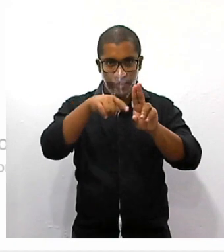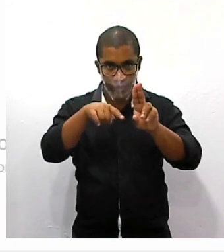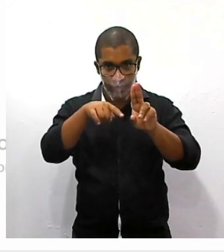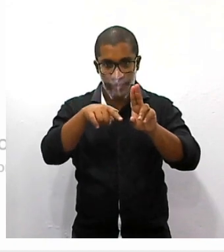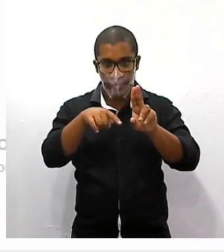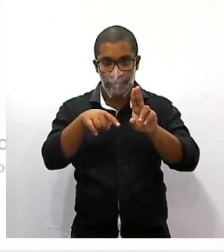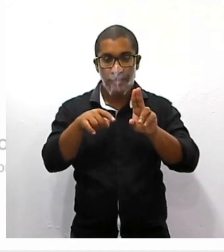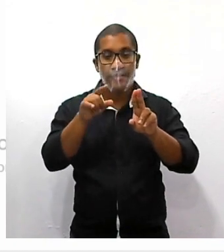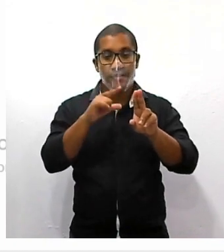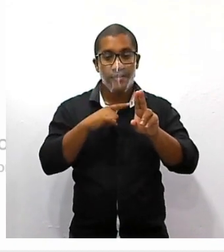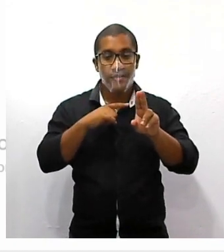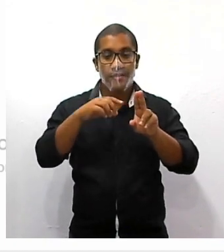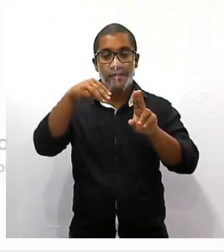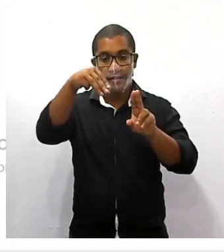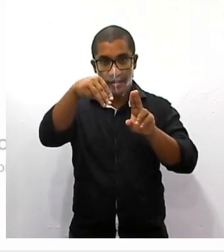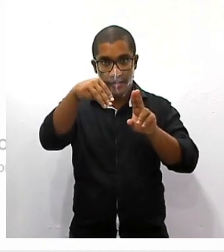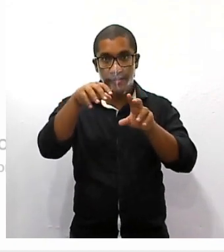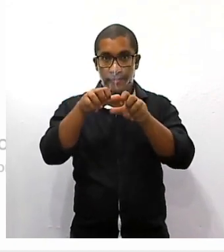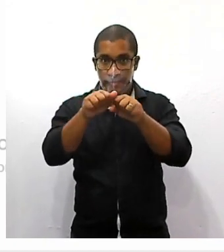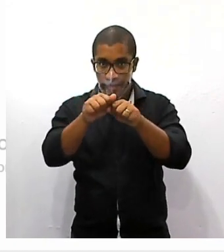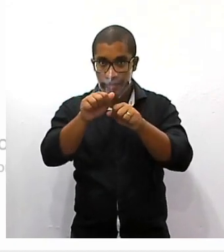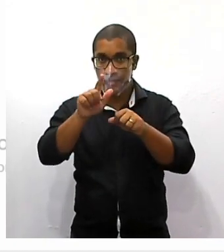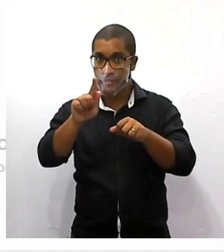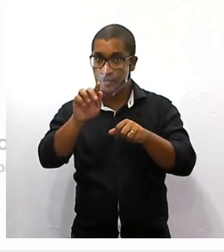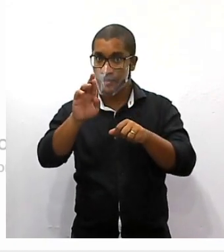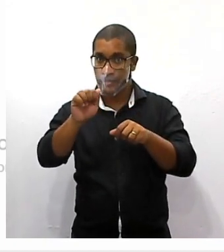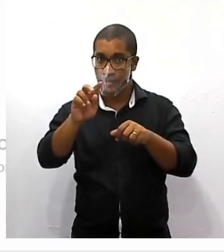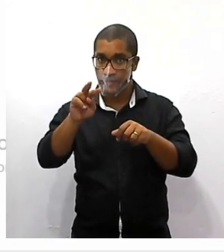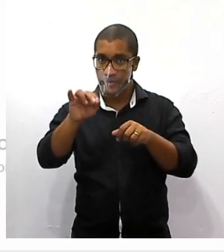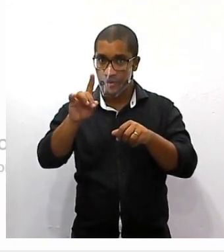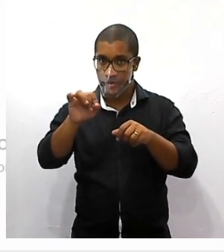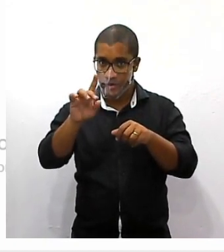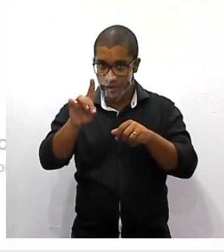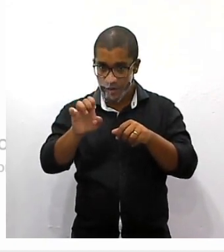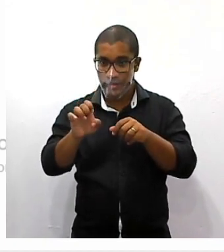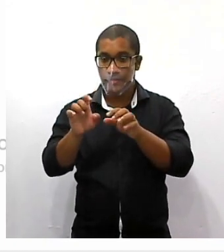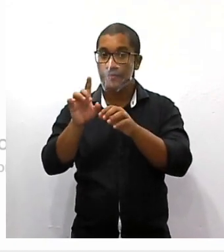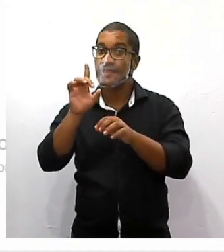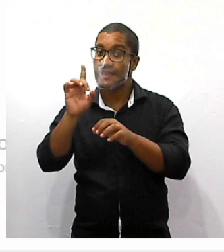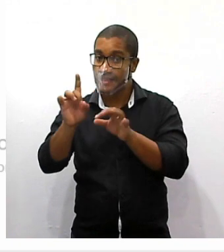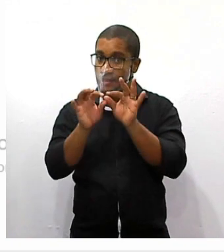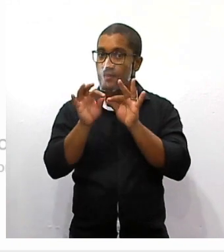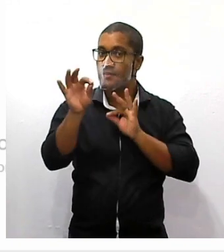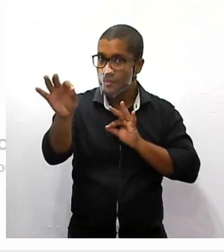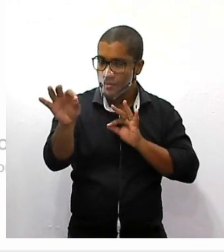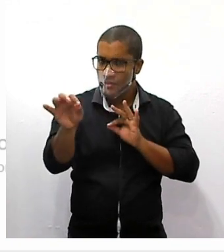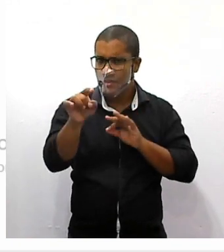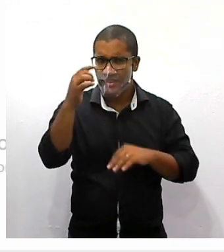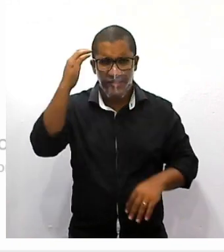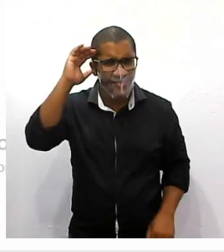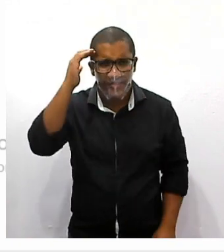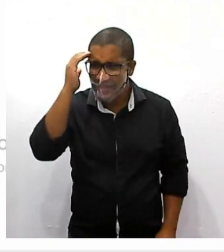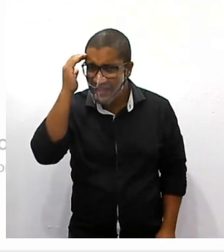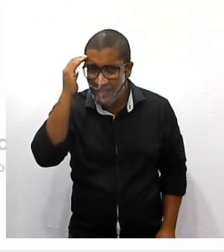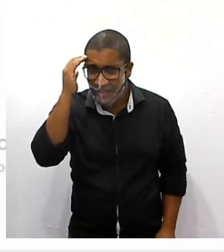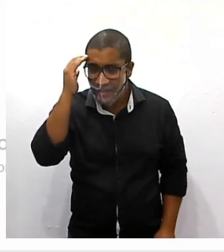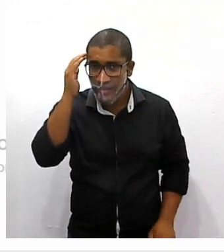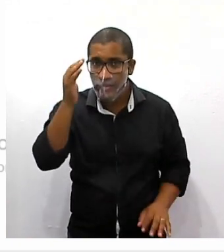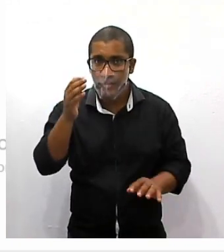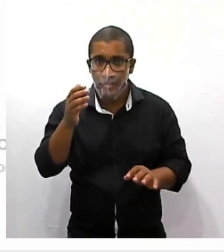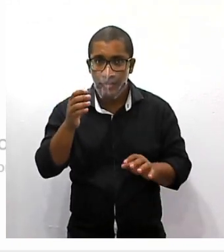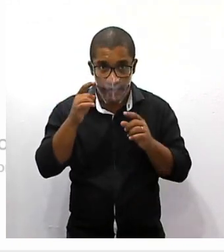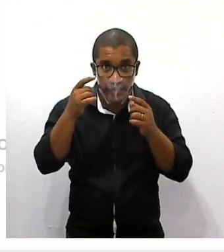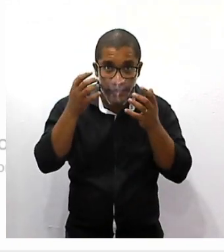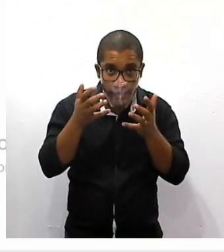puxada, M de massa, G de gravidade, D de distância. Se você ficou com dúvida e você quer uma maneira